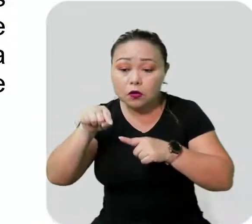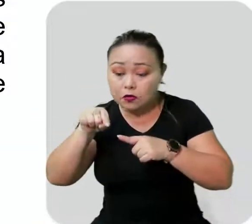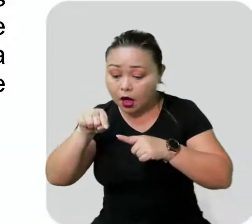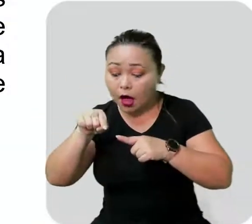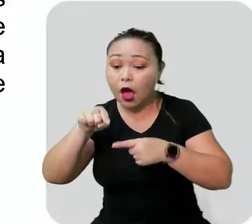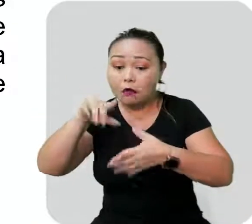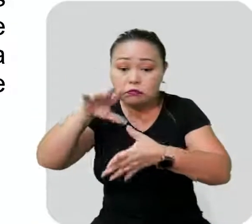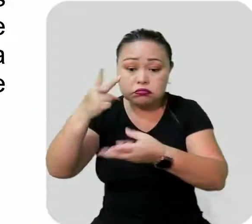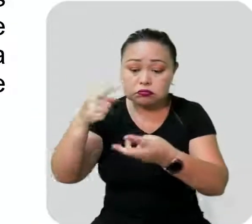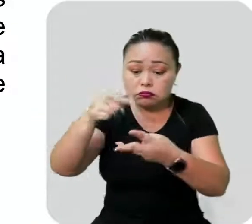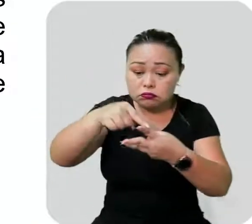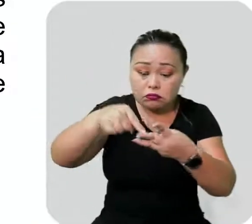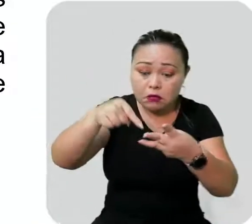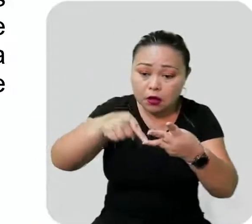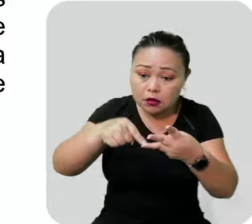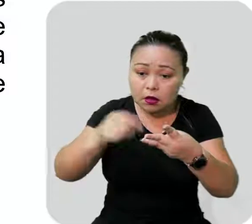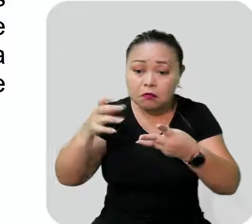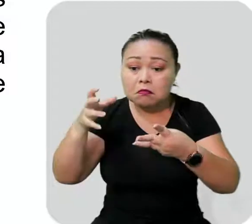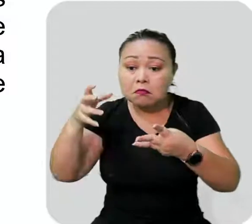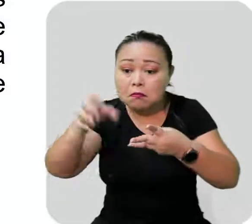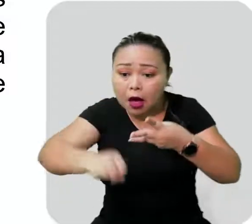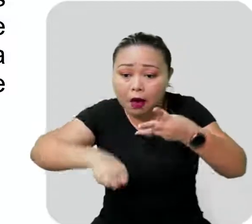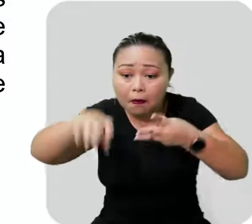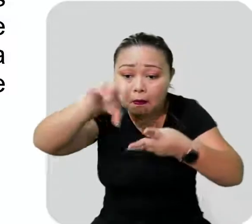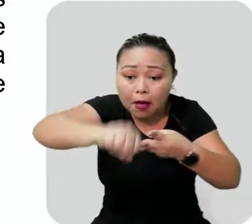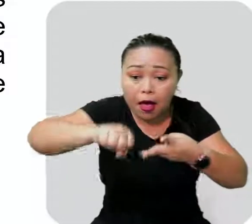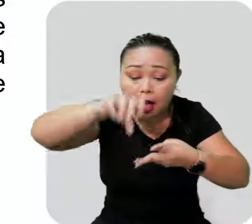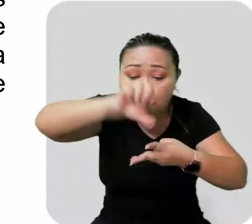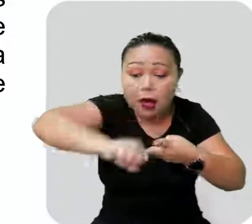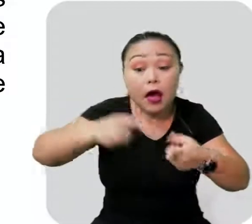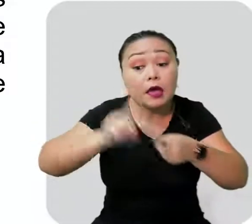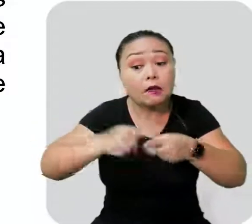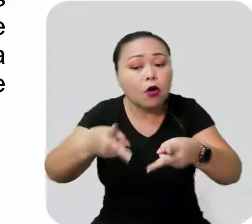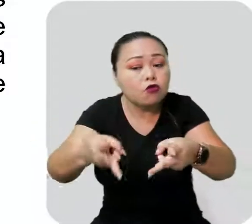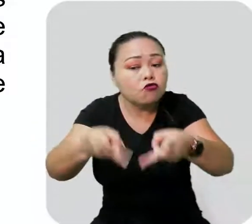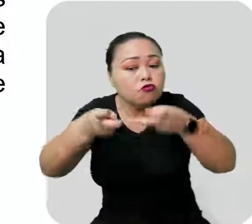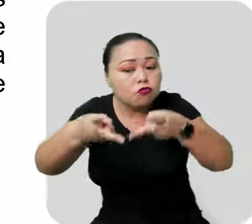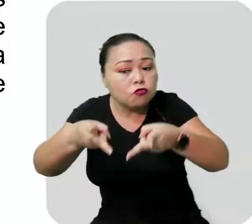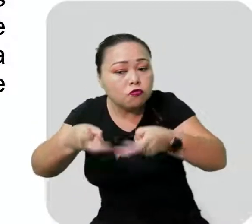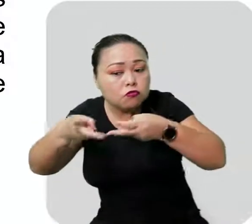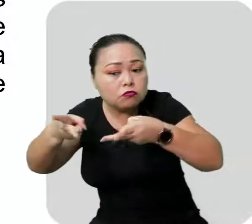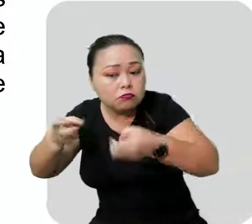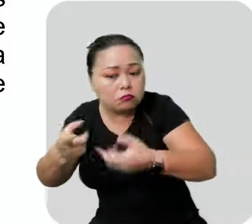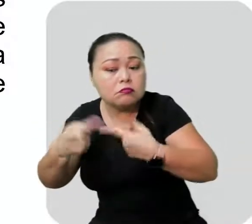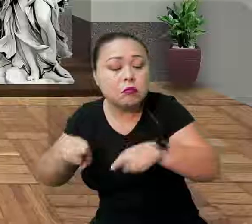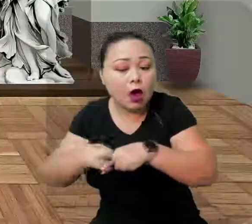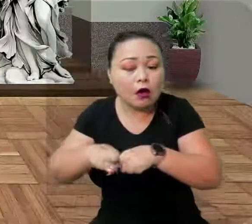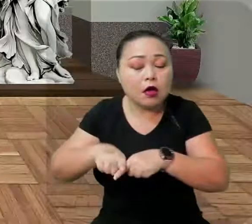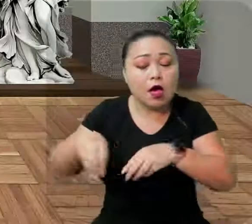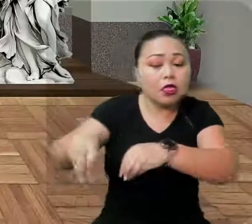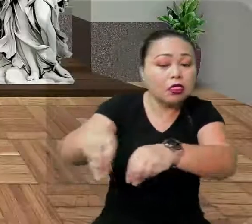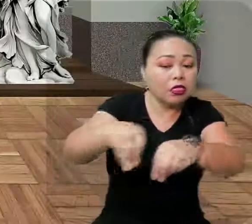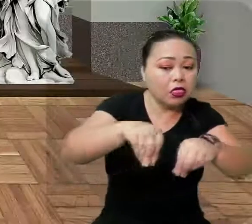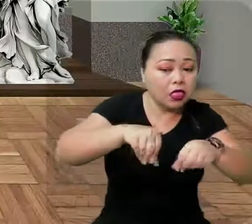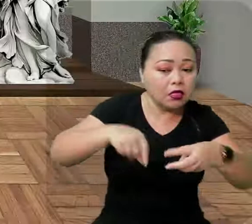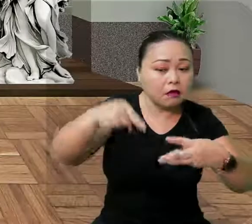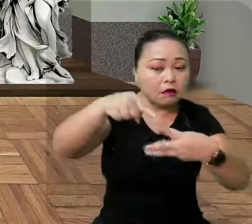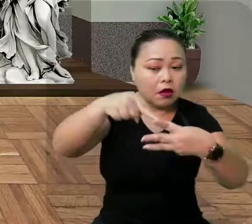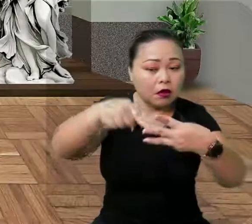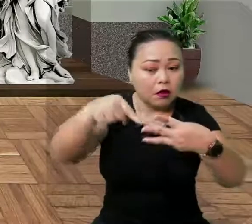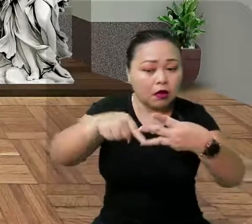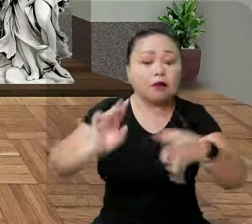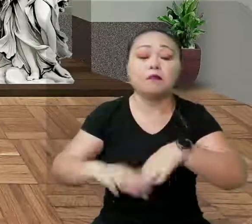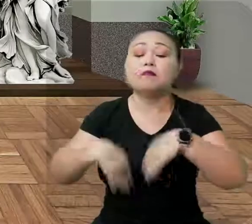de conquista e também de explorar são agora Professor vem para mim professor por quê que